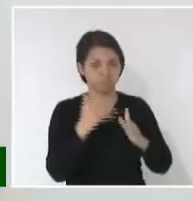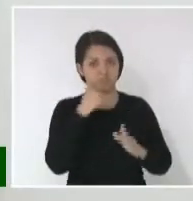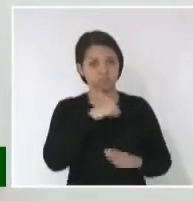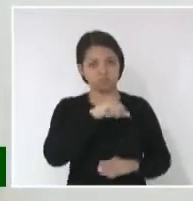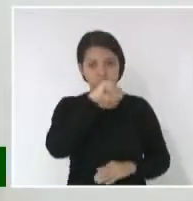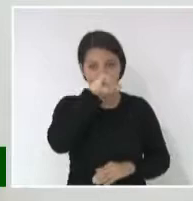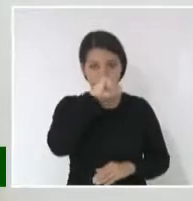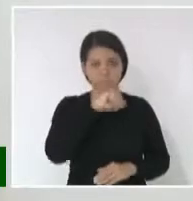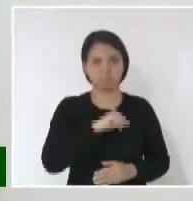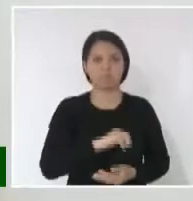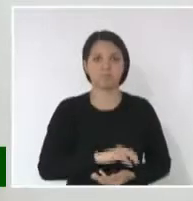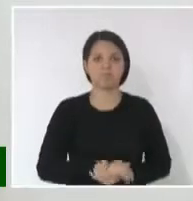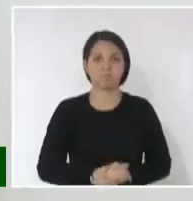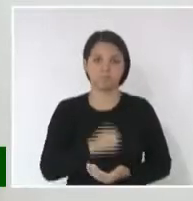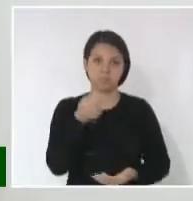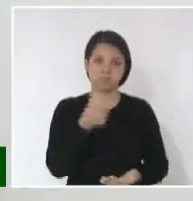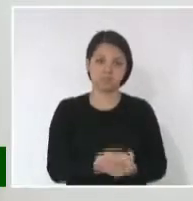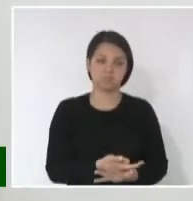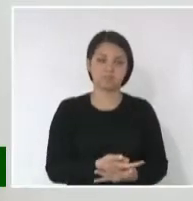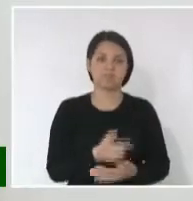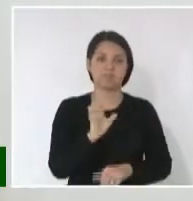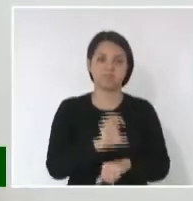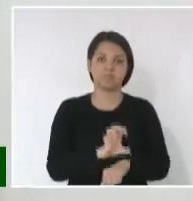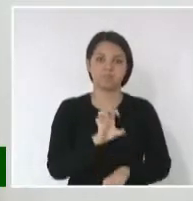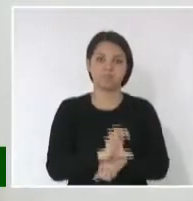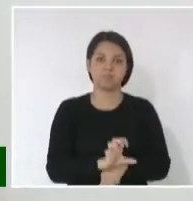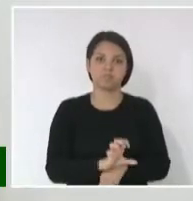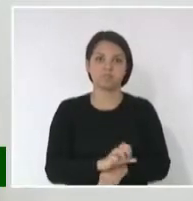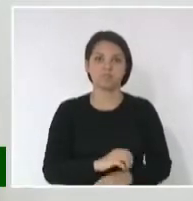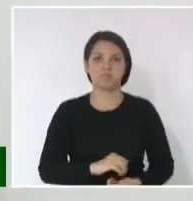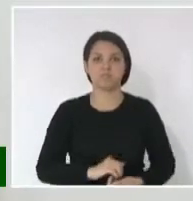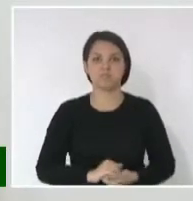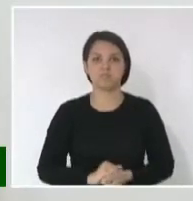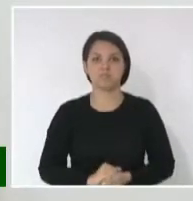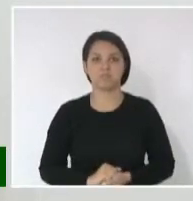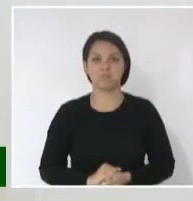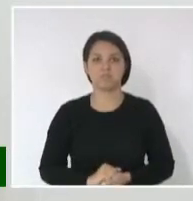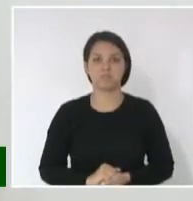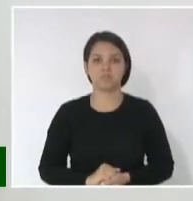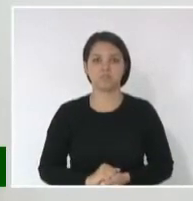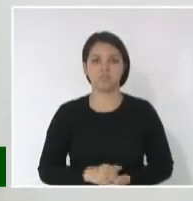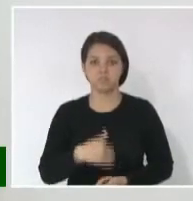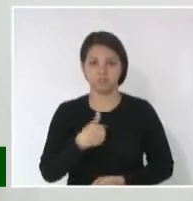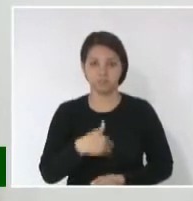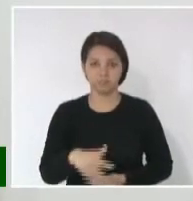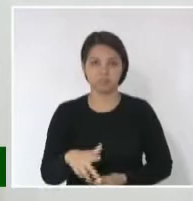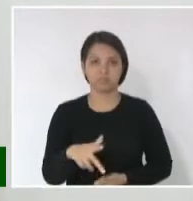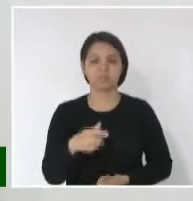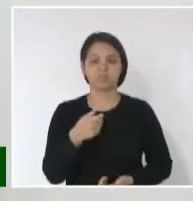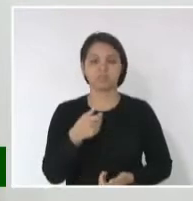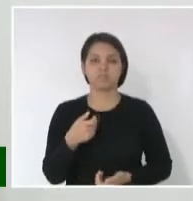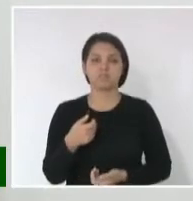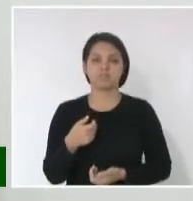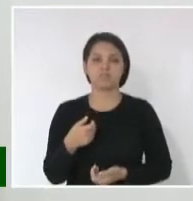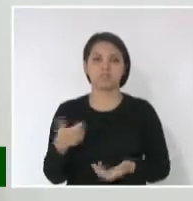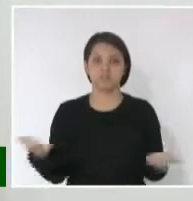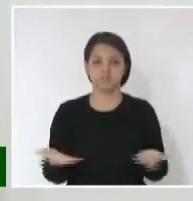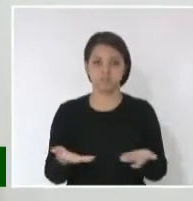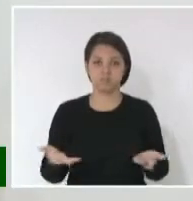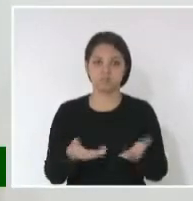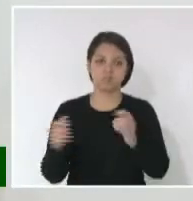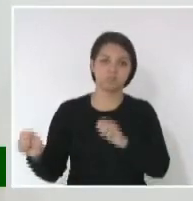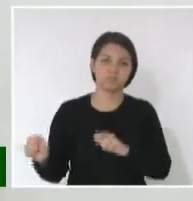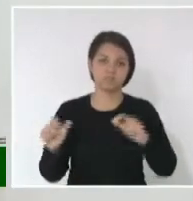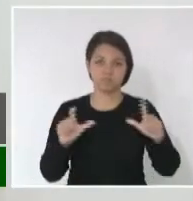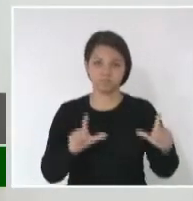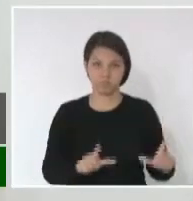daí é pago pelo Estado. Eu vou trazer aqui sempre